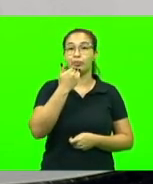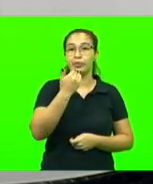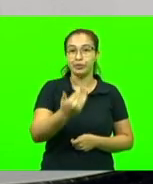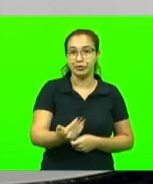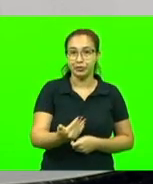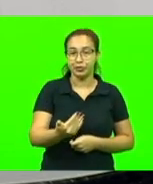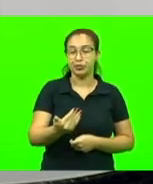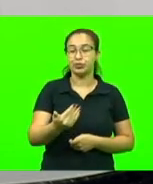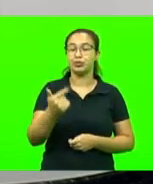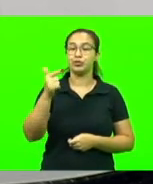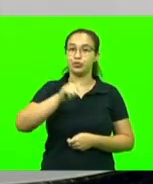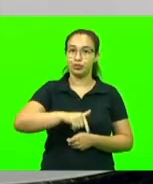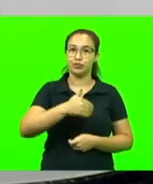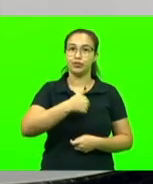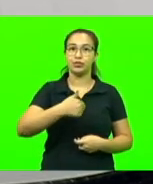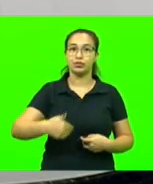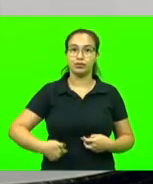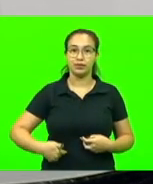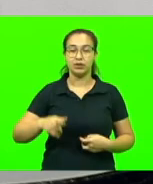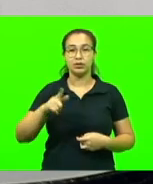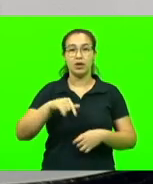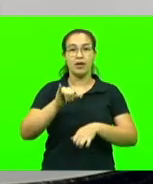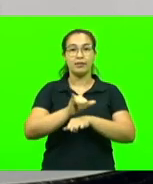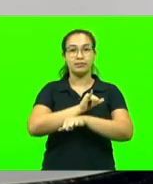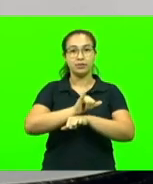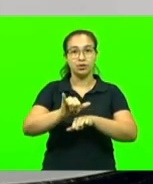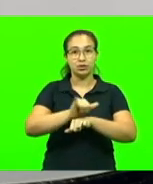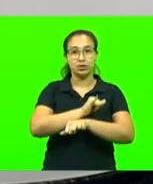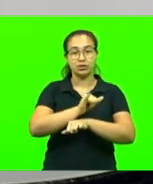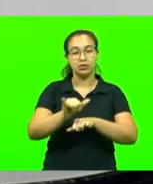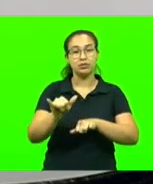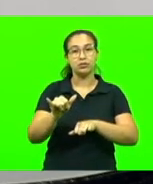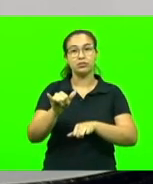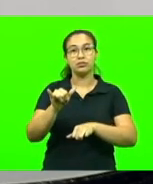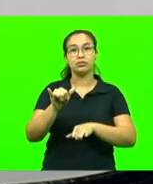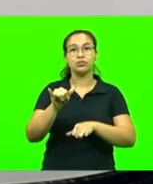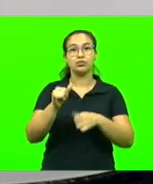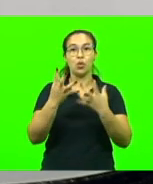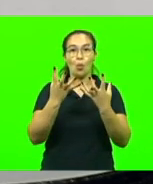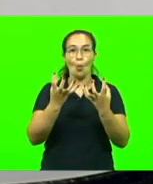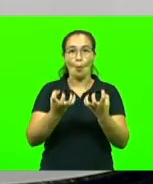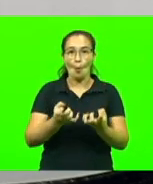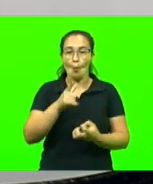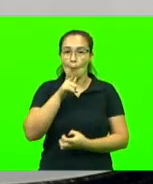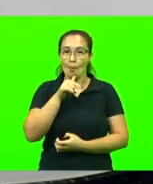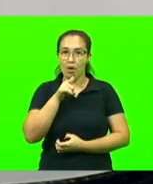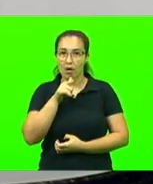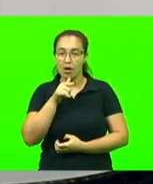governo no que concerne às estratégias de impacto tanto da estiagem quanto